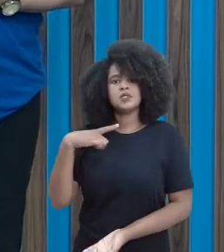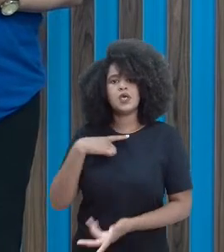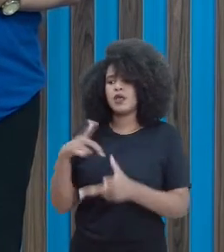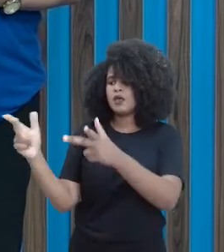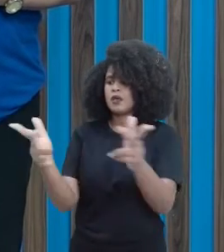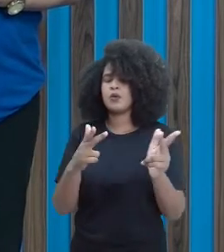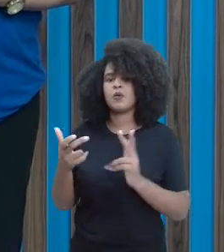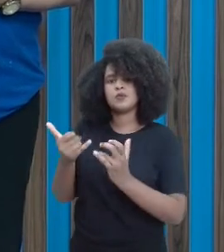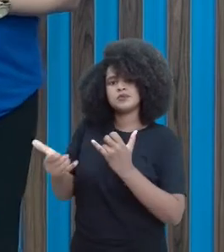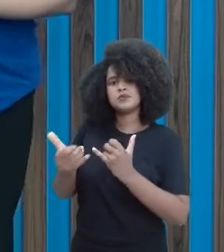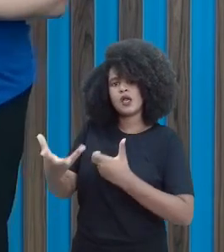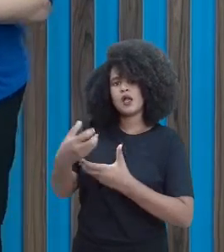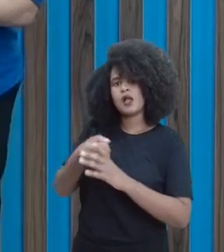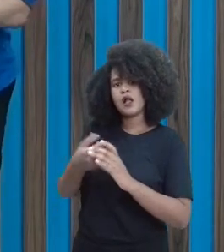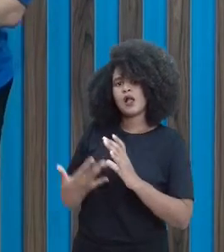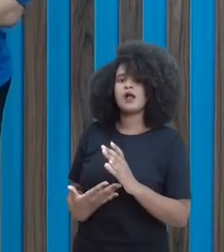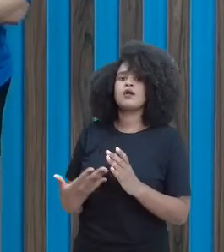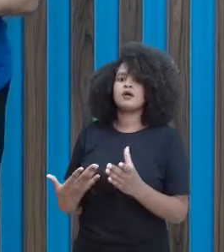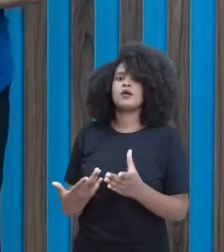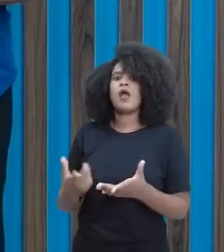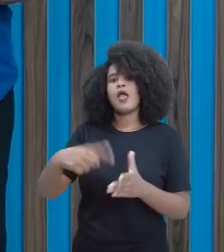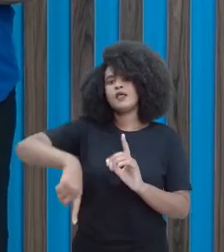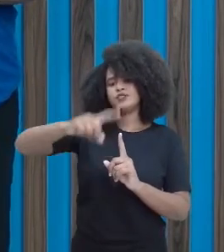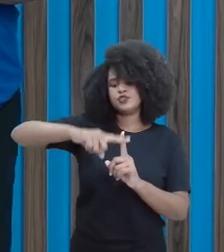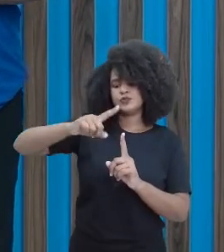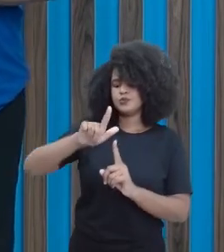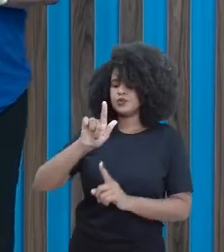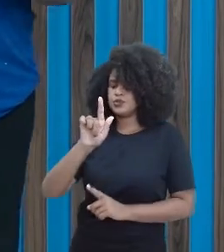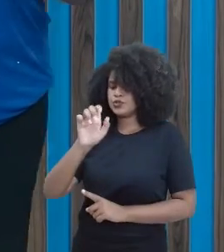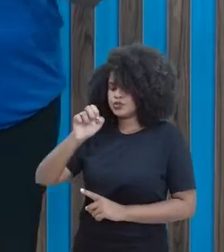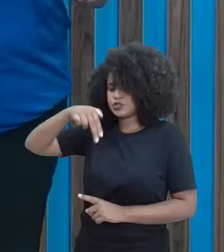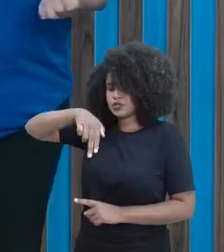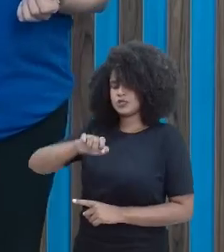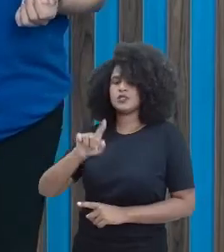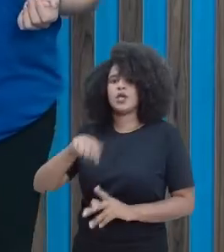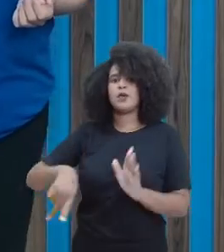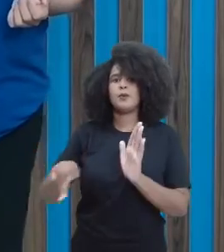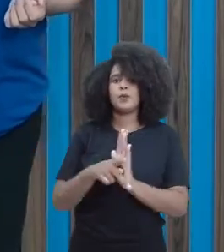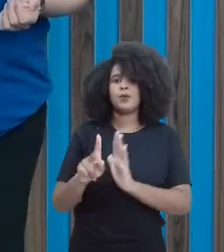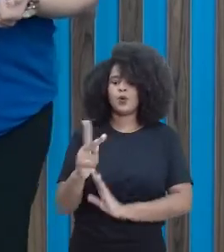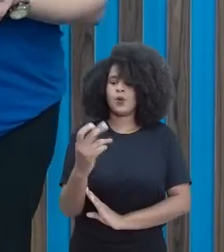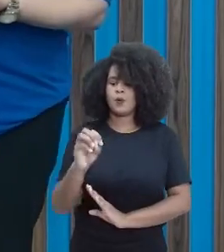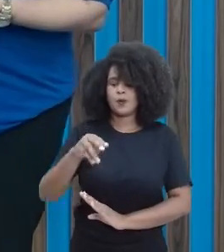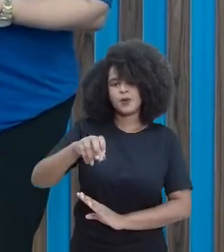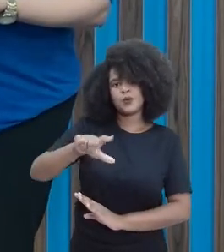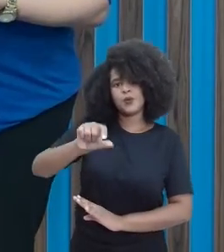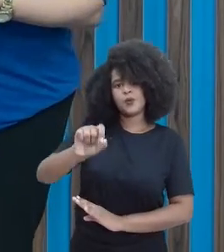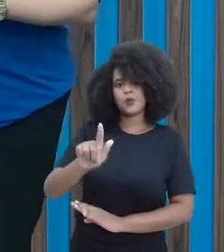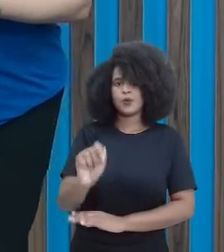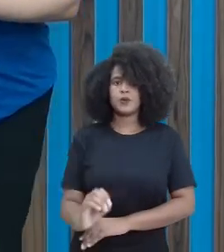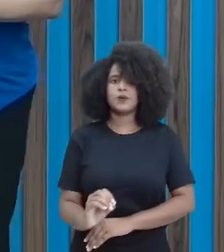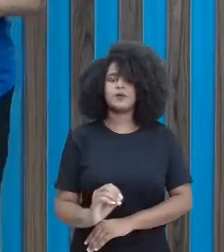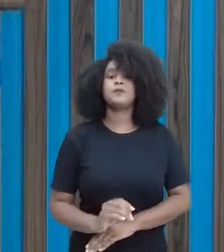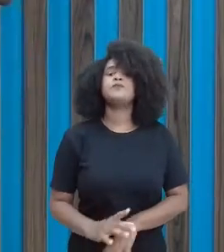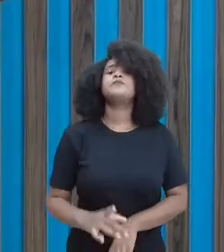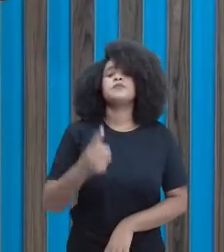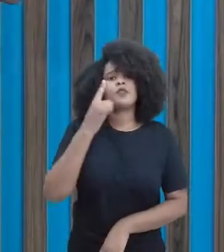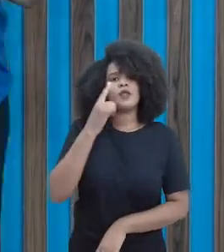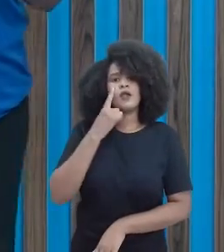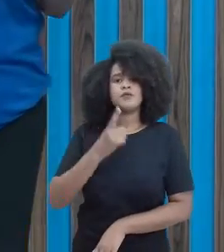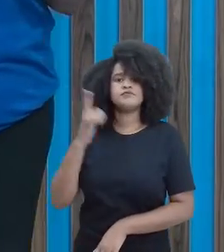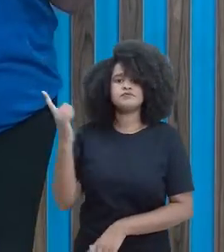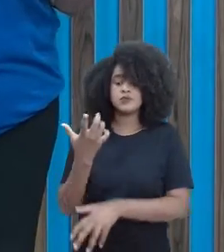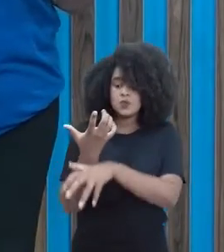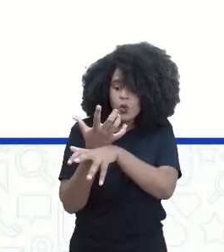com eles, tá certo? Nem que seja um tipo de gene aí, que é chamado de gene homólogo, tá? E os fósseis